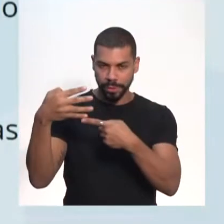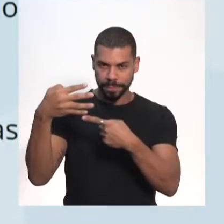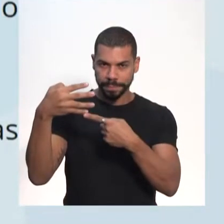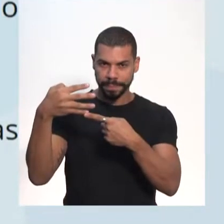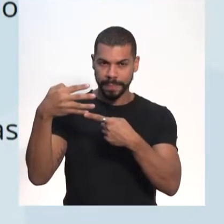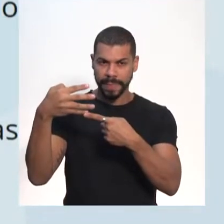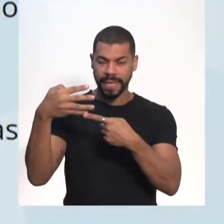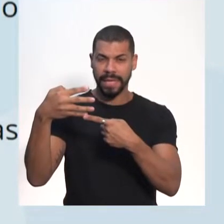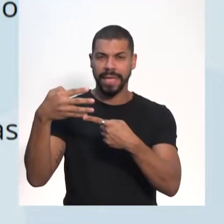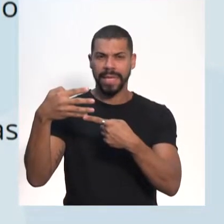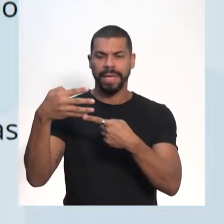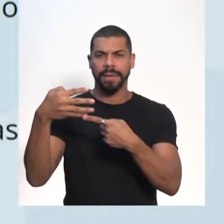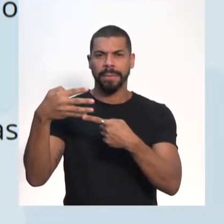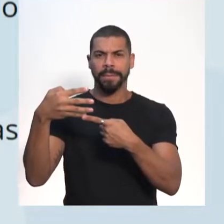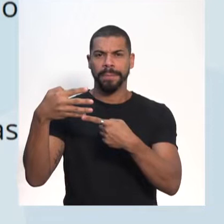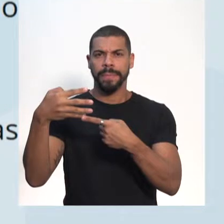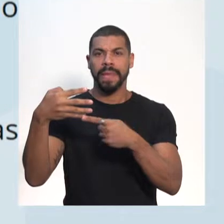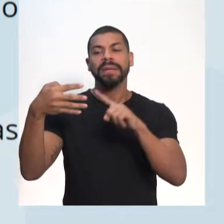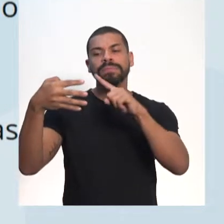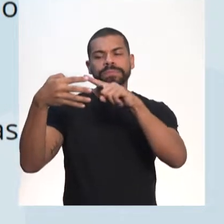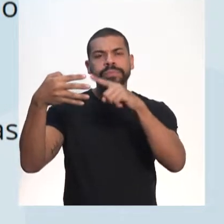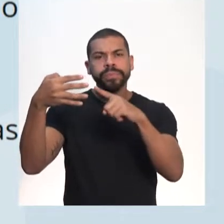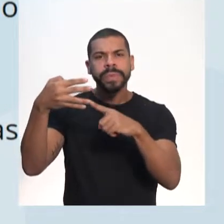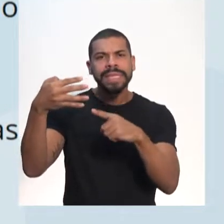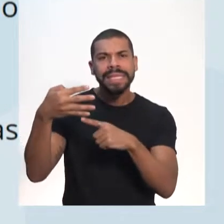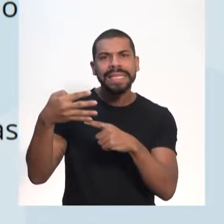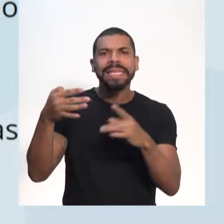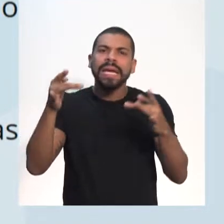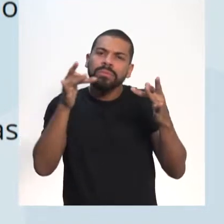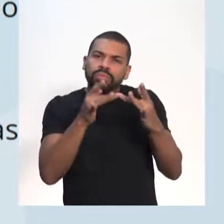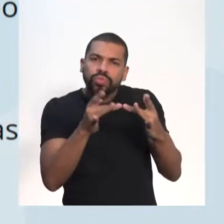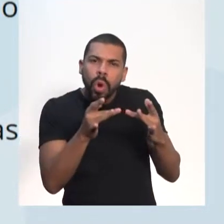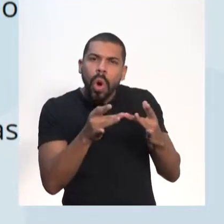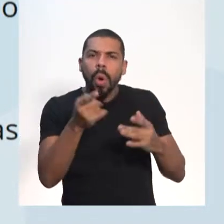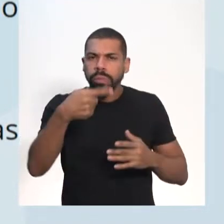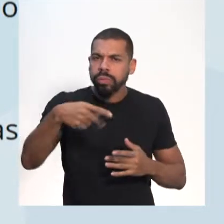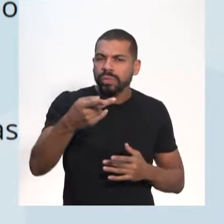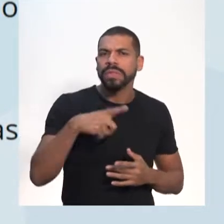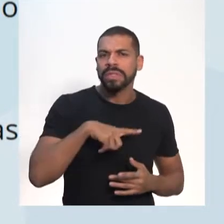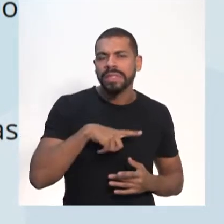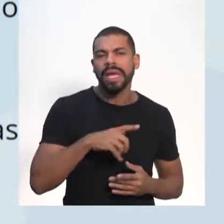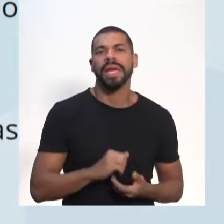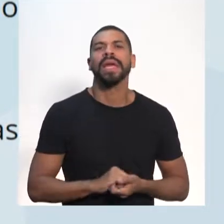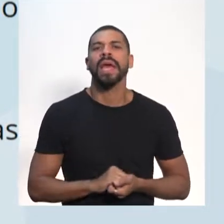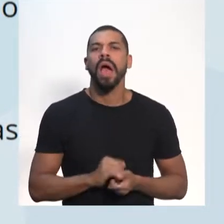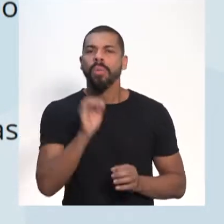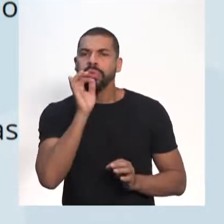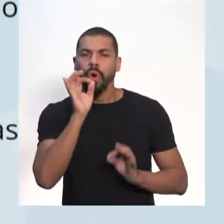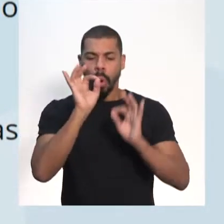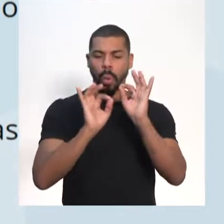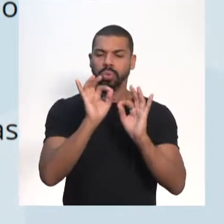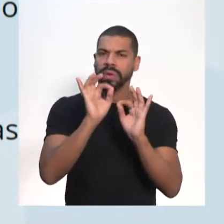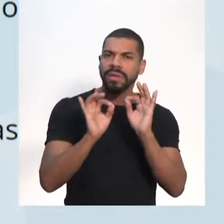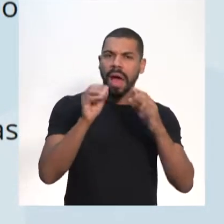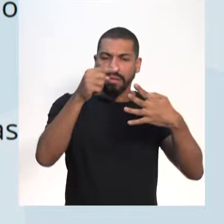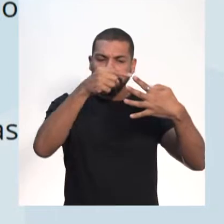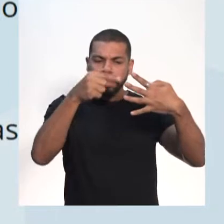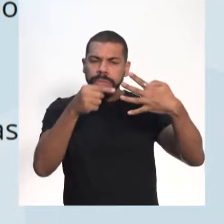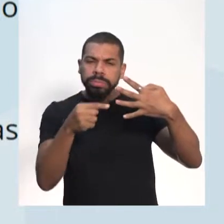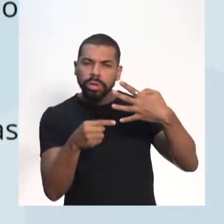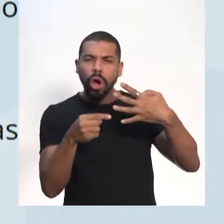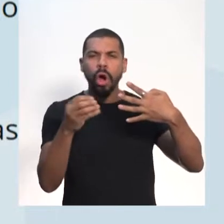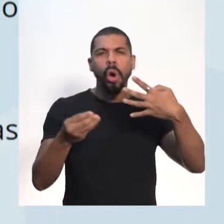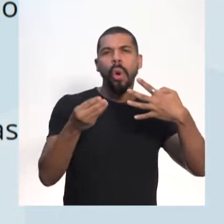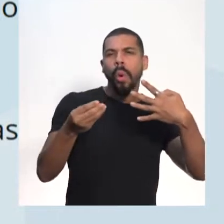que são itens que estão diretamente relacionados, vocês também têm autonomia para organizar esses itens da forma que acharem